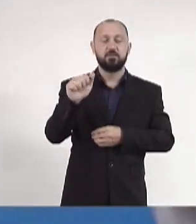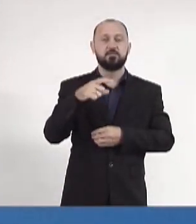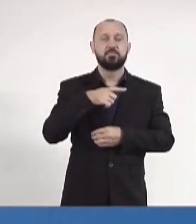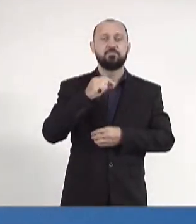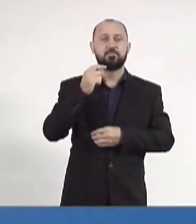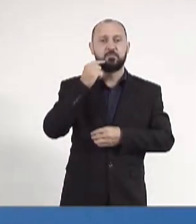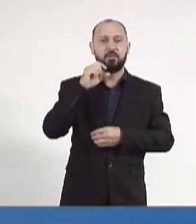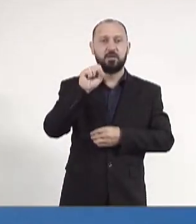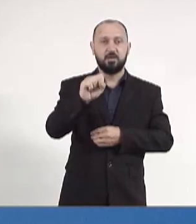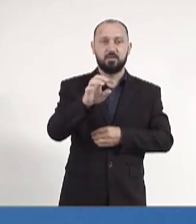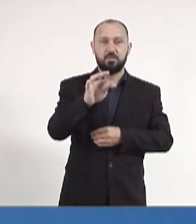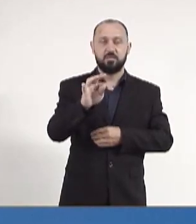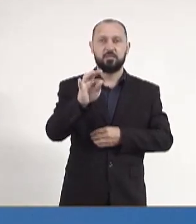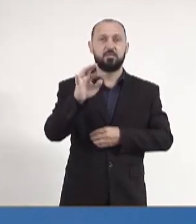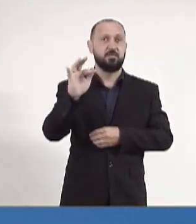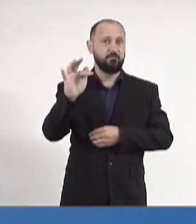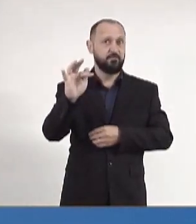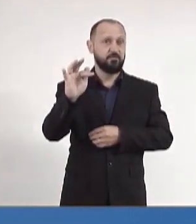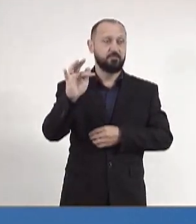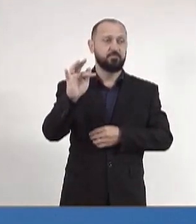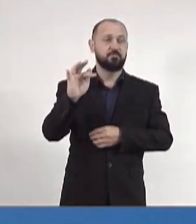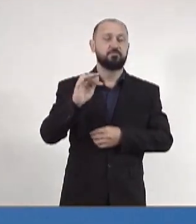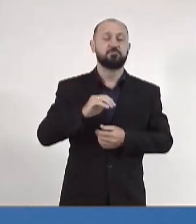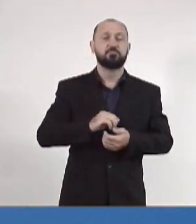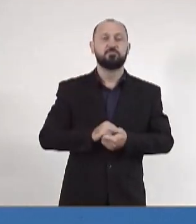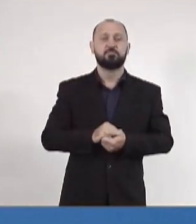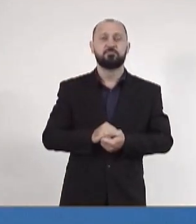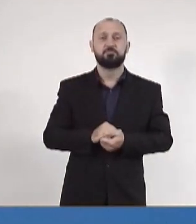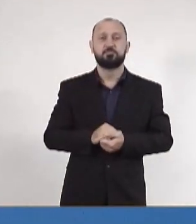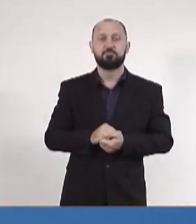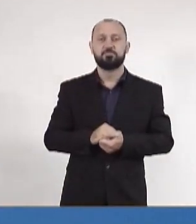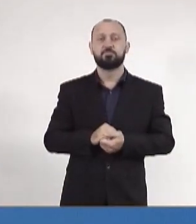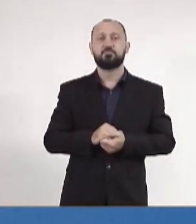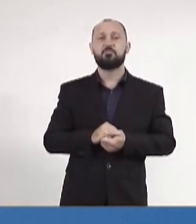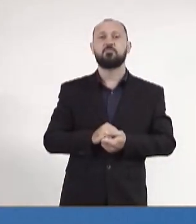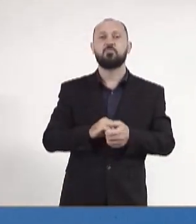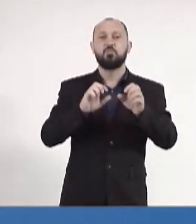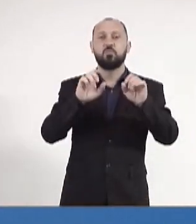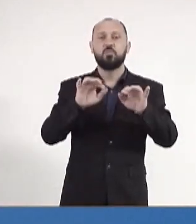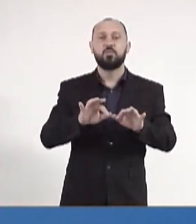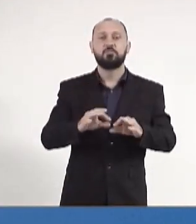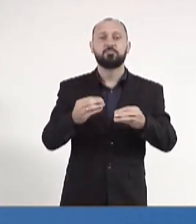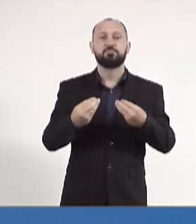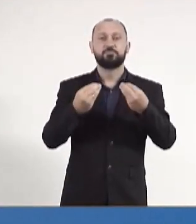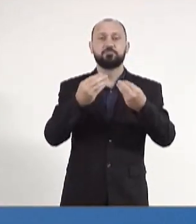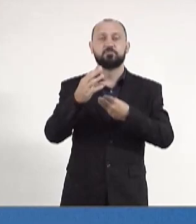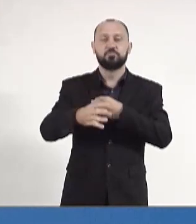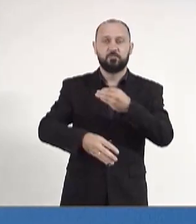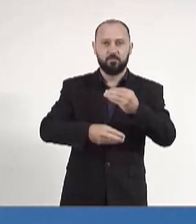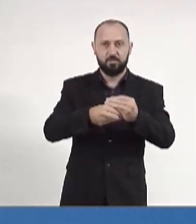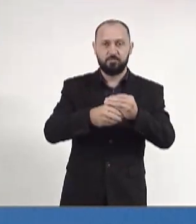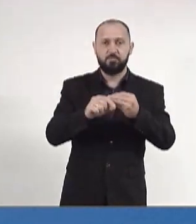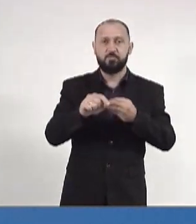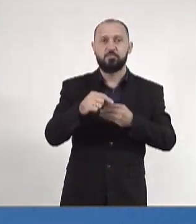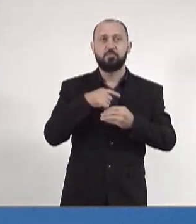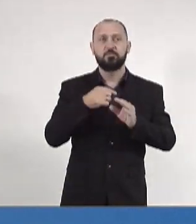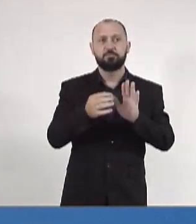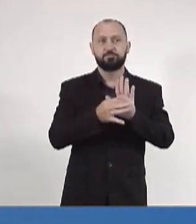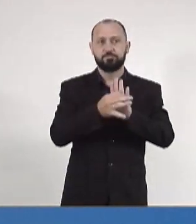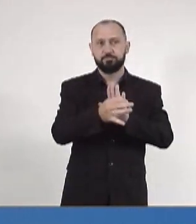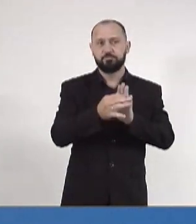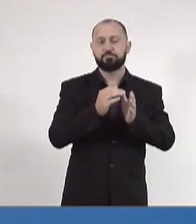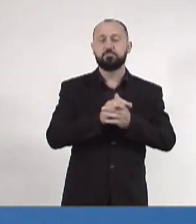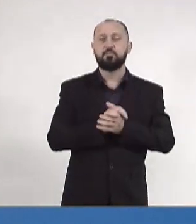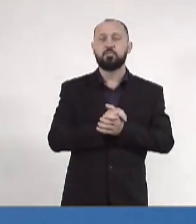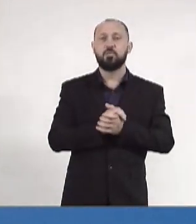presidente do Superior Tribunal de Justiça, para que seja encaminhado o ofício que segue em anexo a esta